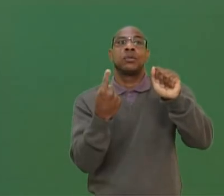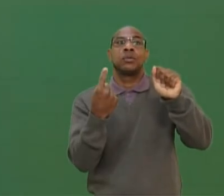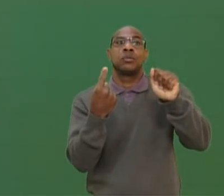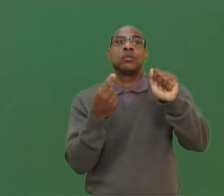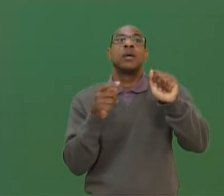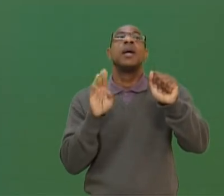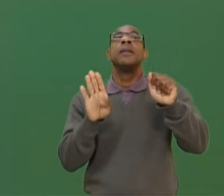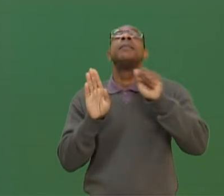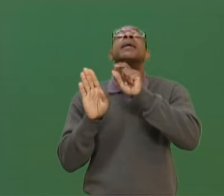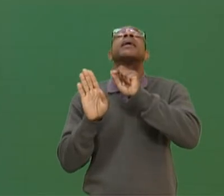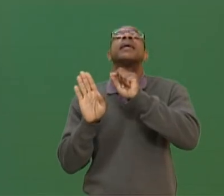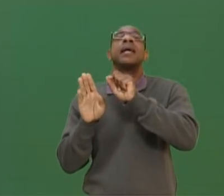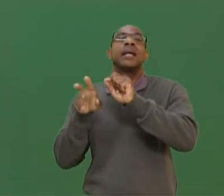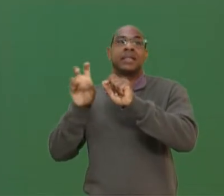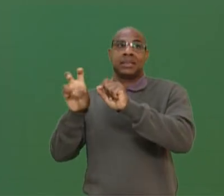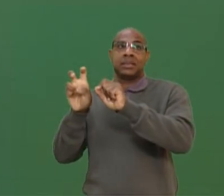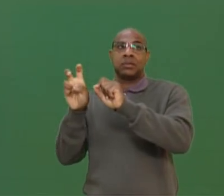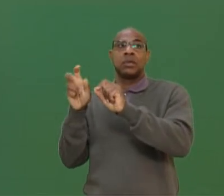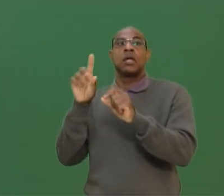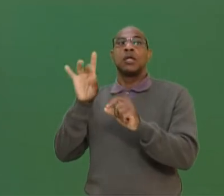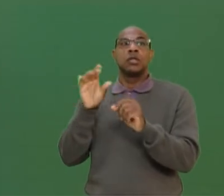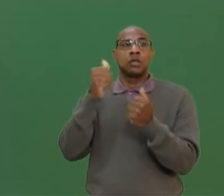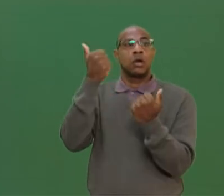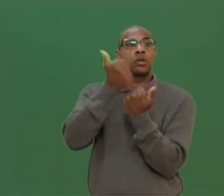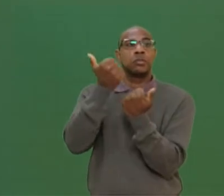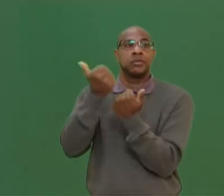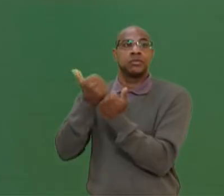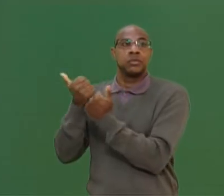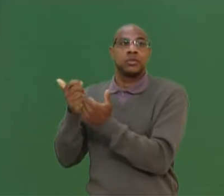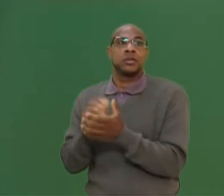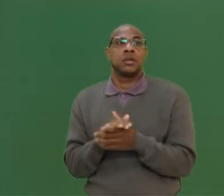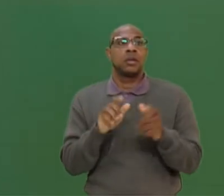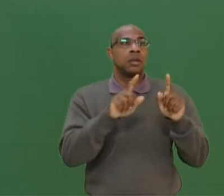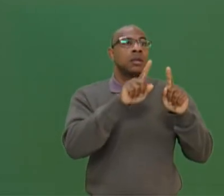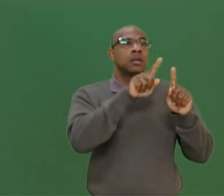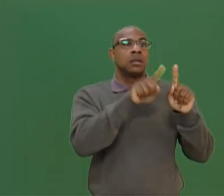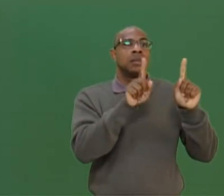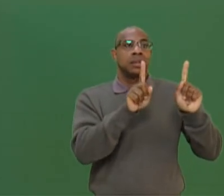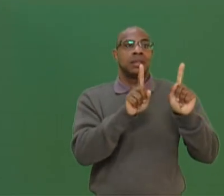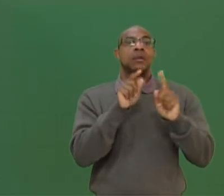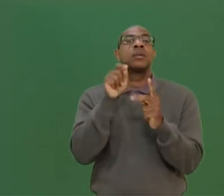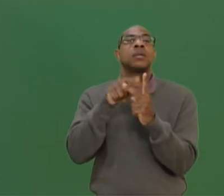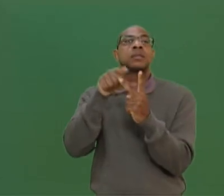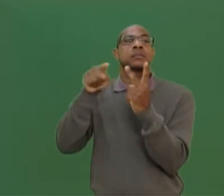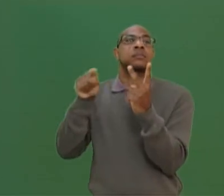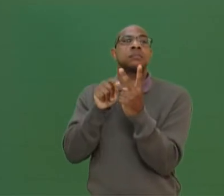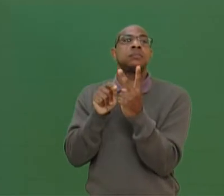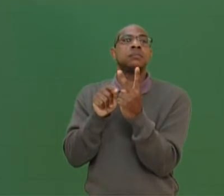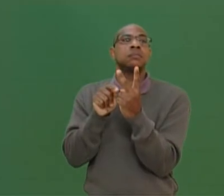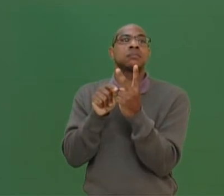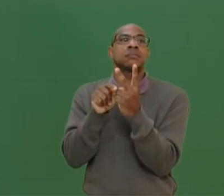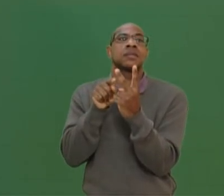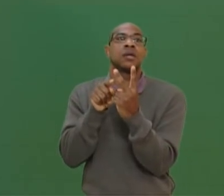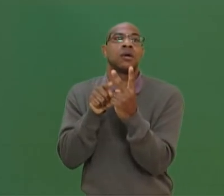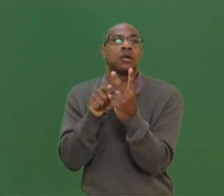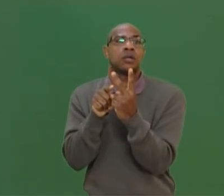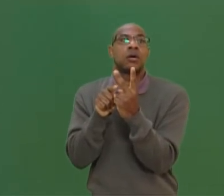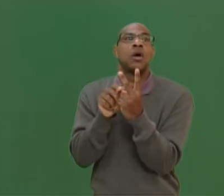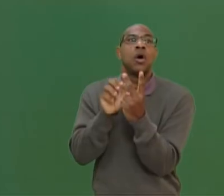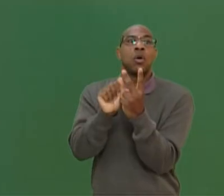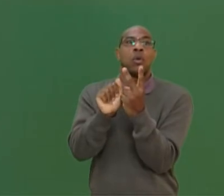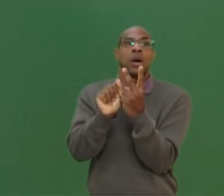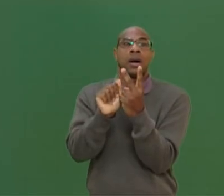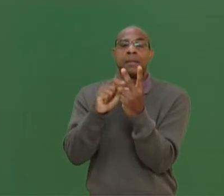só substituir. Módulo de z é igual a raiz quadrada, o a menos 1 ao